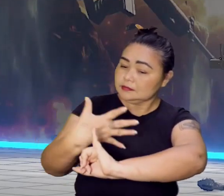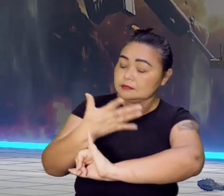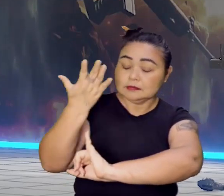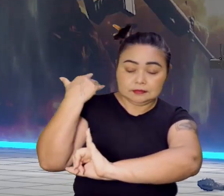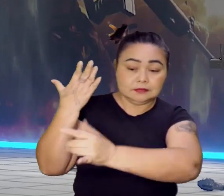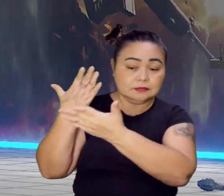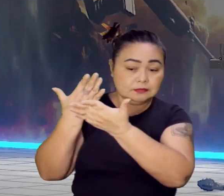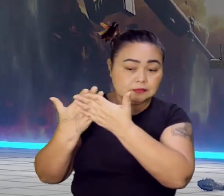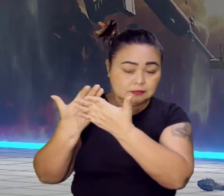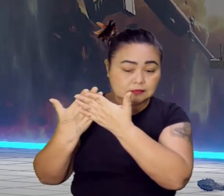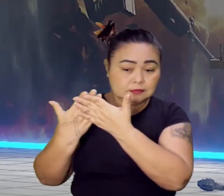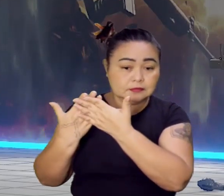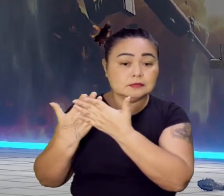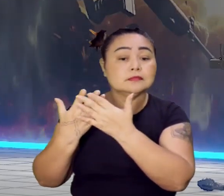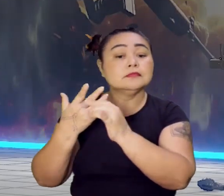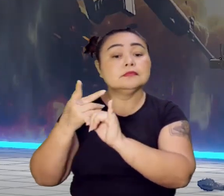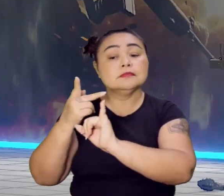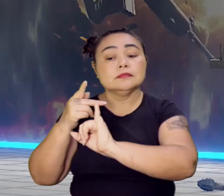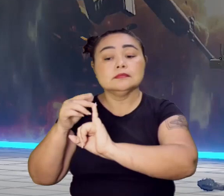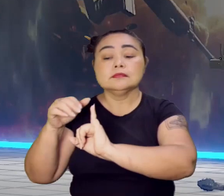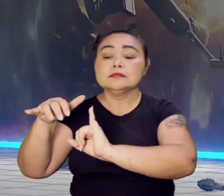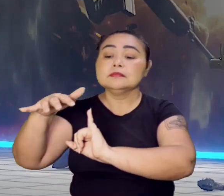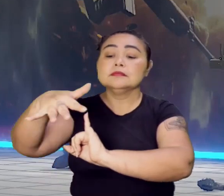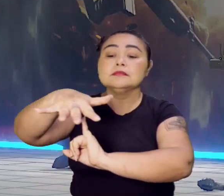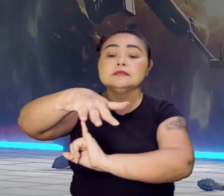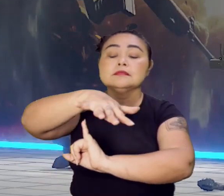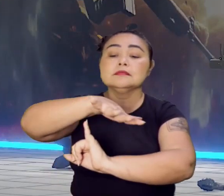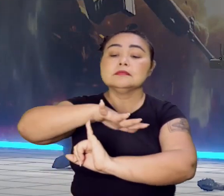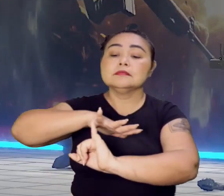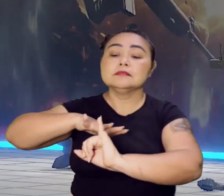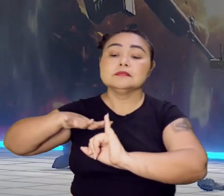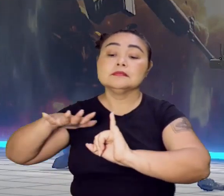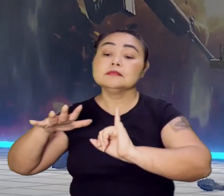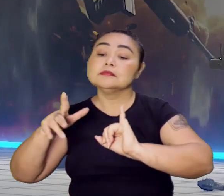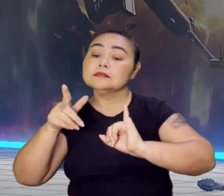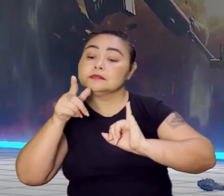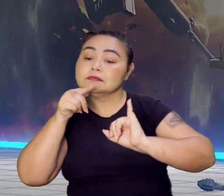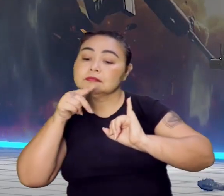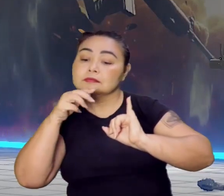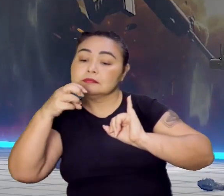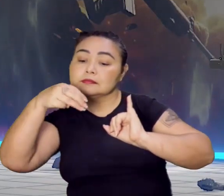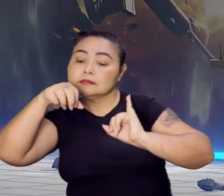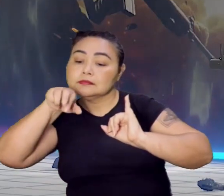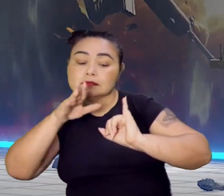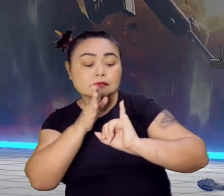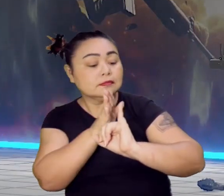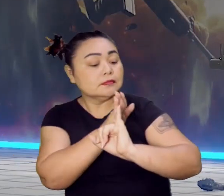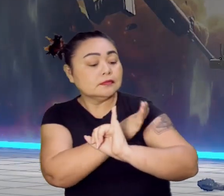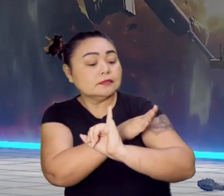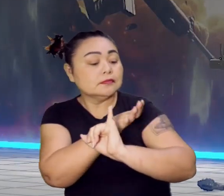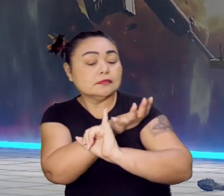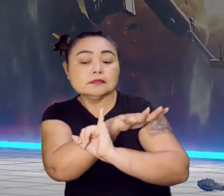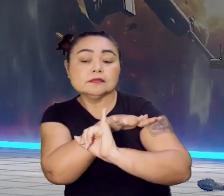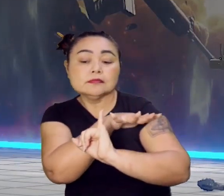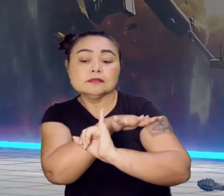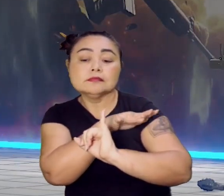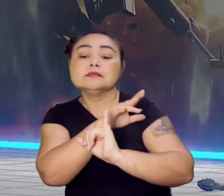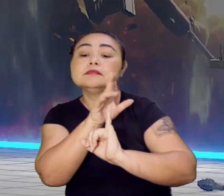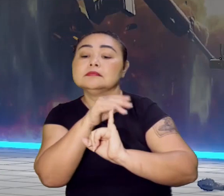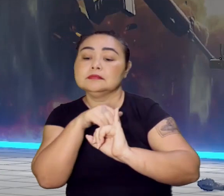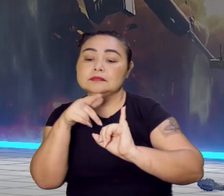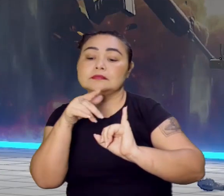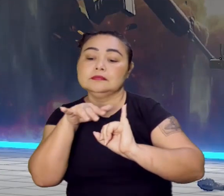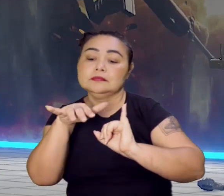passadas. A península, elas são cercadas de água por três lados e um lado ligado ao continente. Isso é uma península.